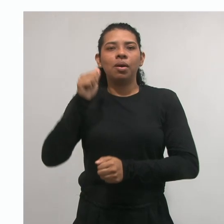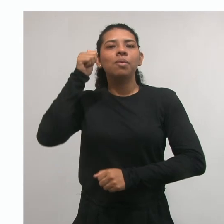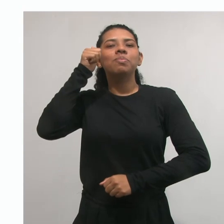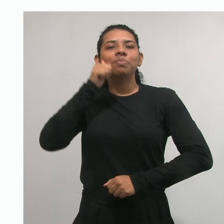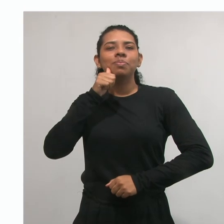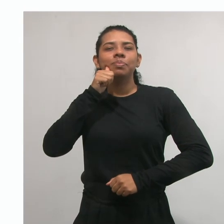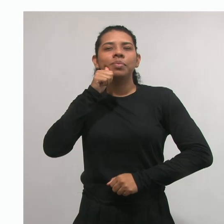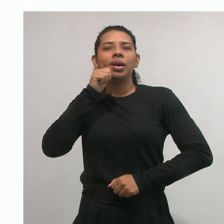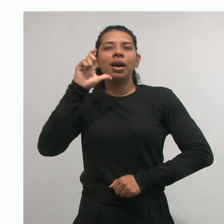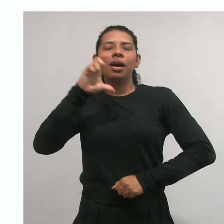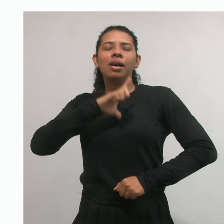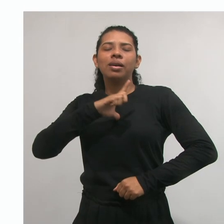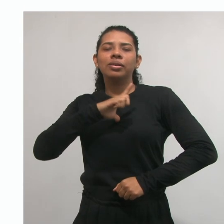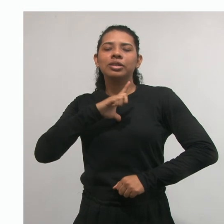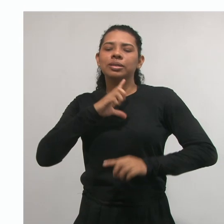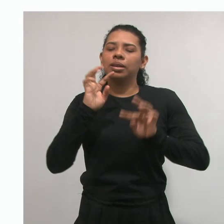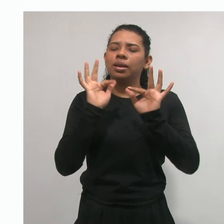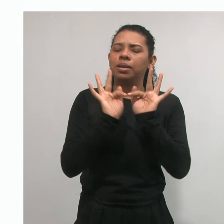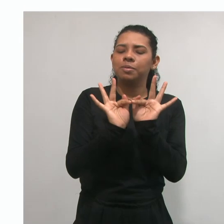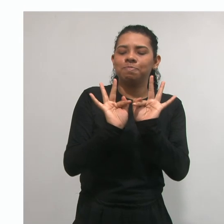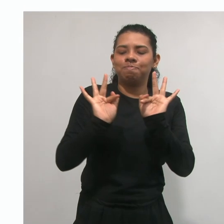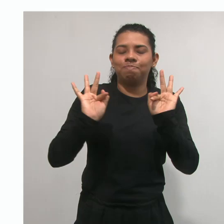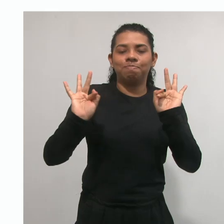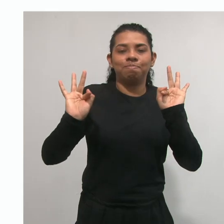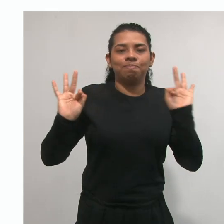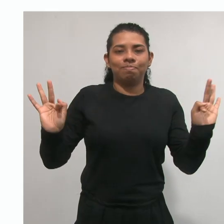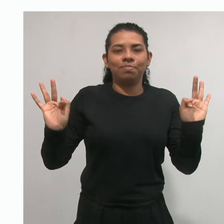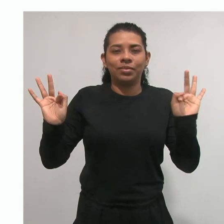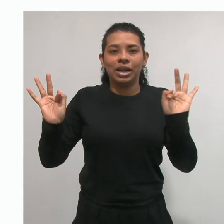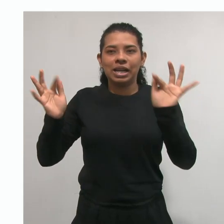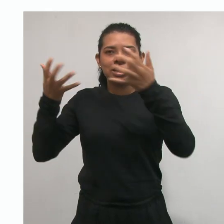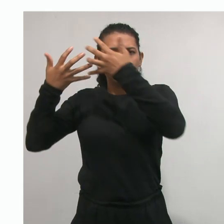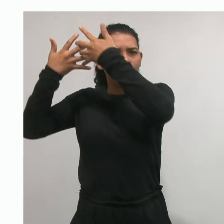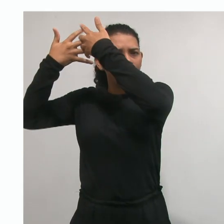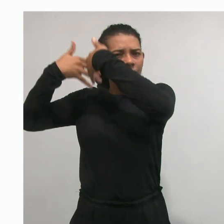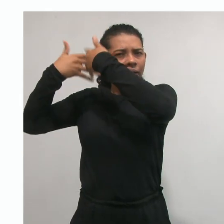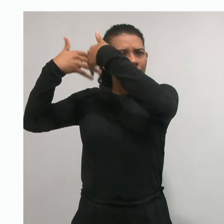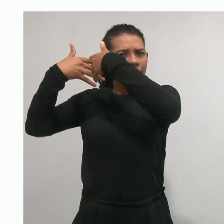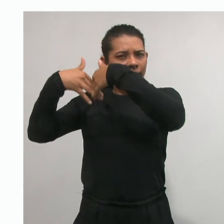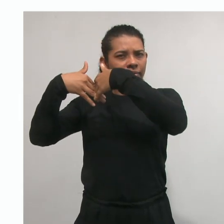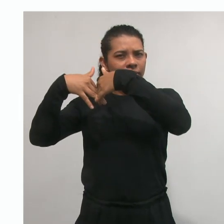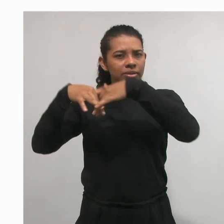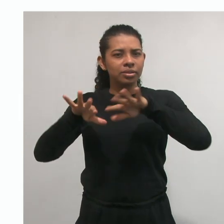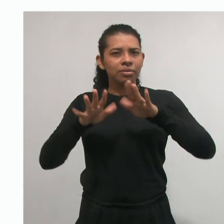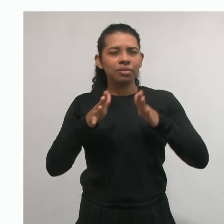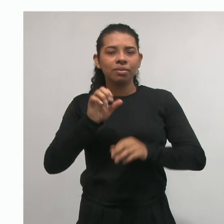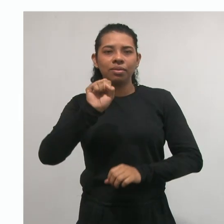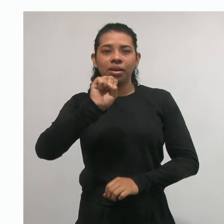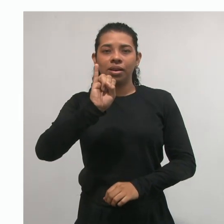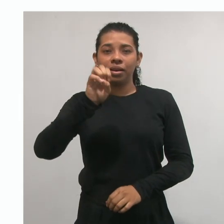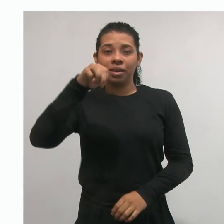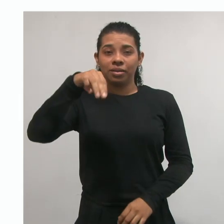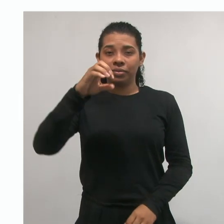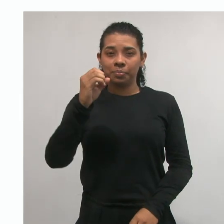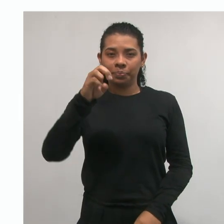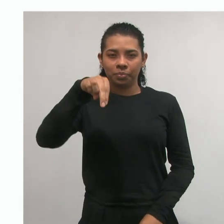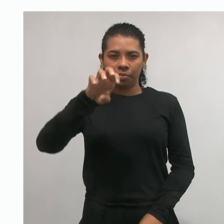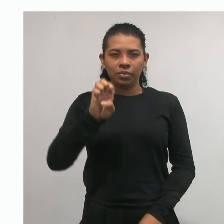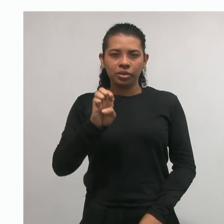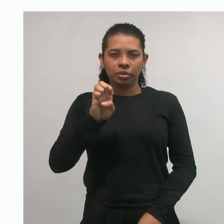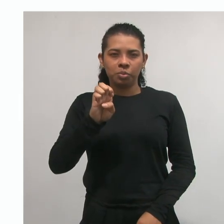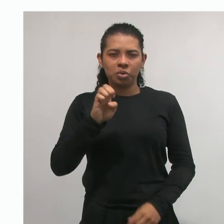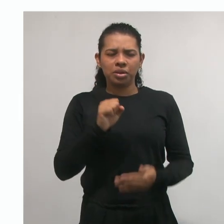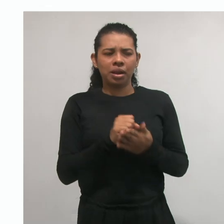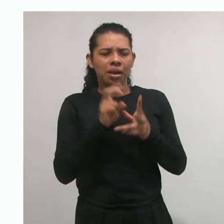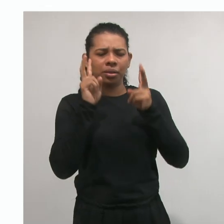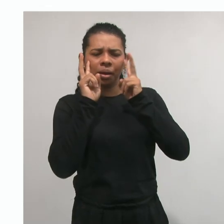si uma reflexão muito importante, porque com essa formulação, a Simone de Beauvoir, ela